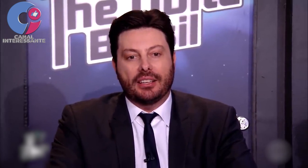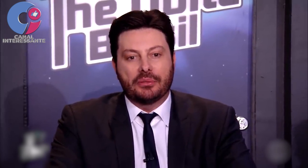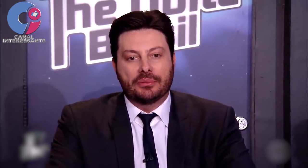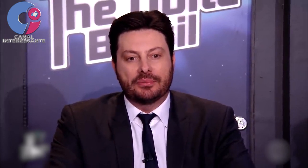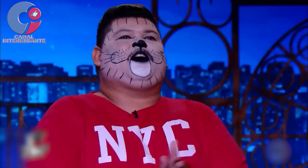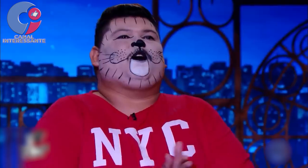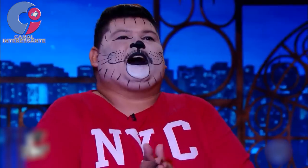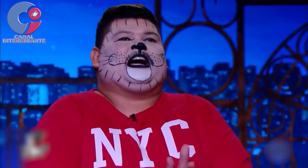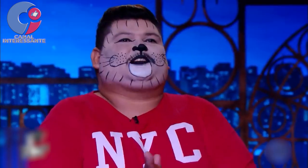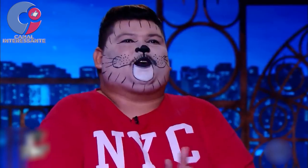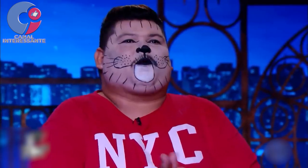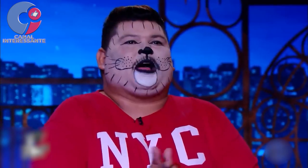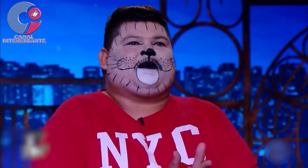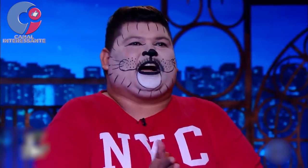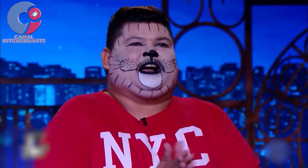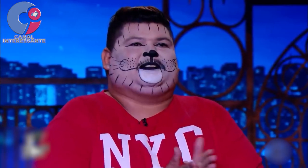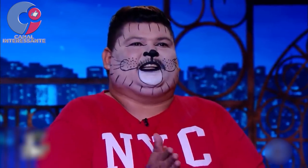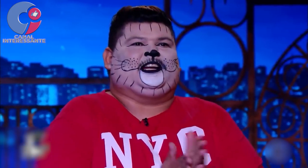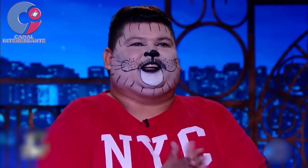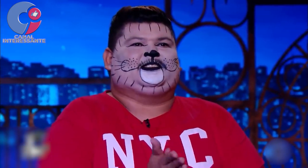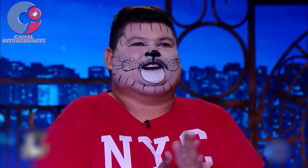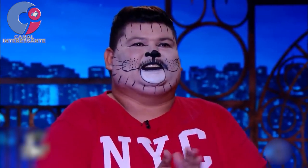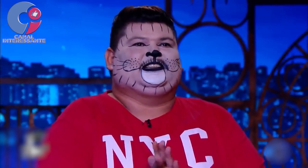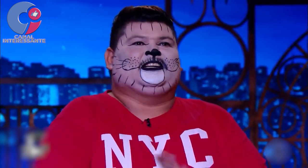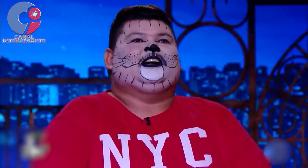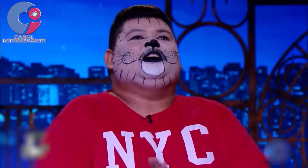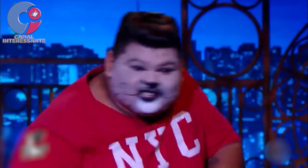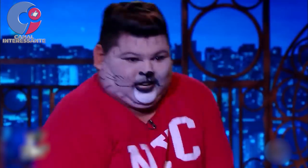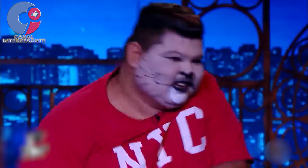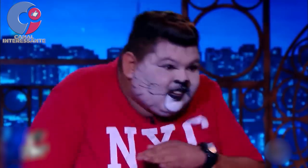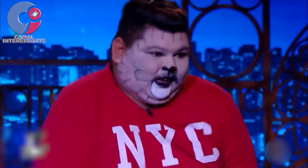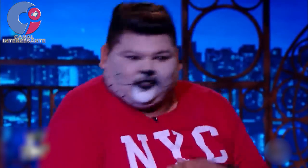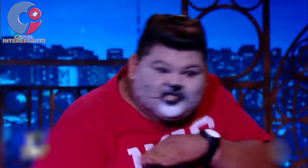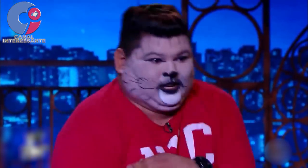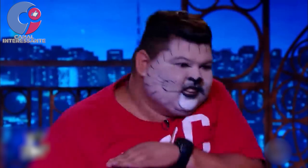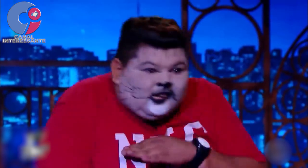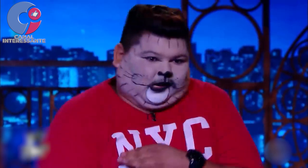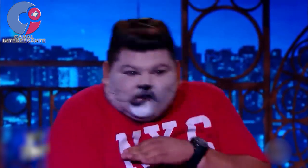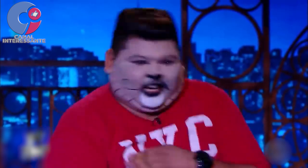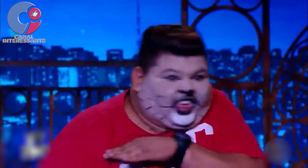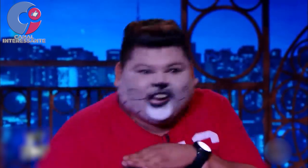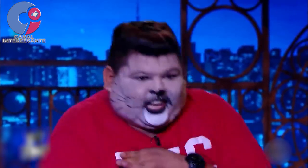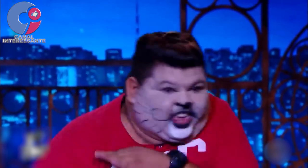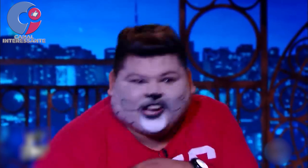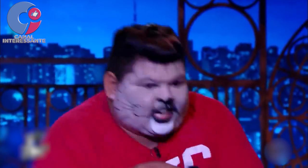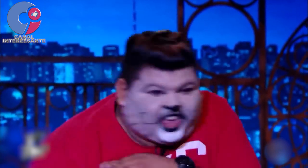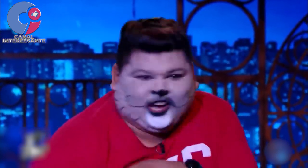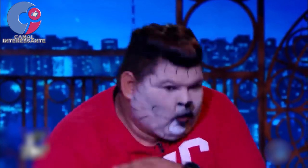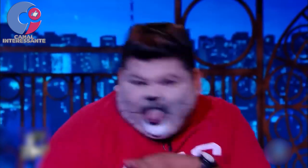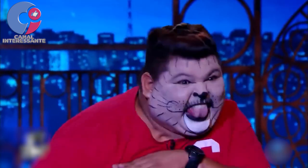do gatão? Arroba Gato Louco Cuiabá, Danilo. Gato Louco?